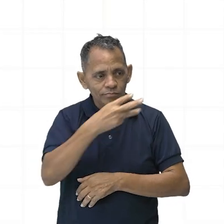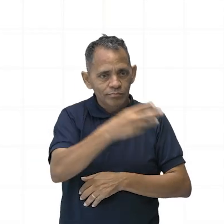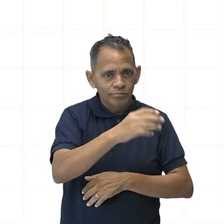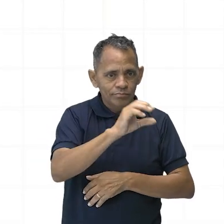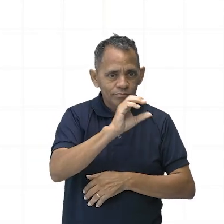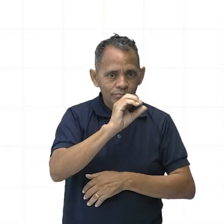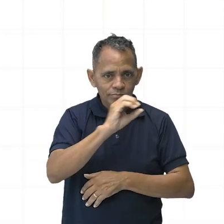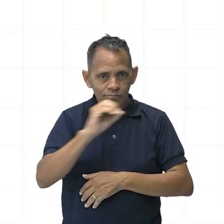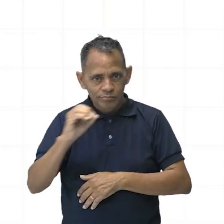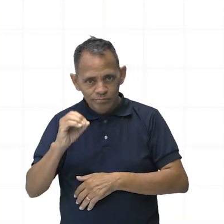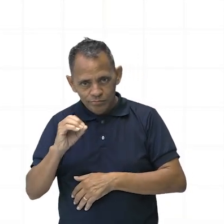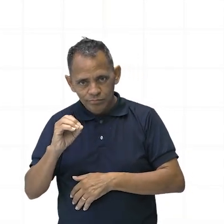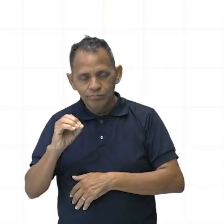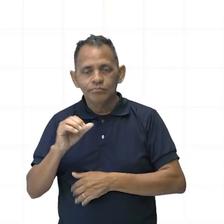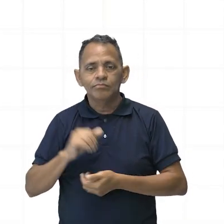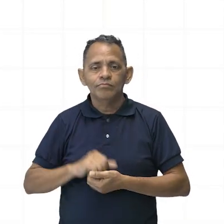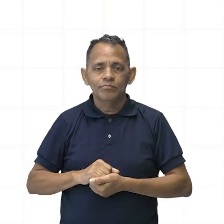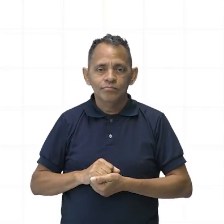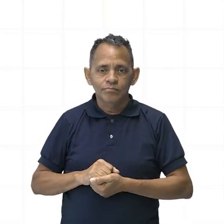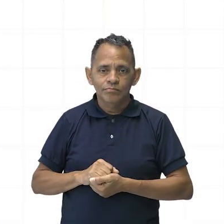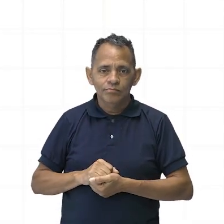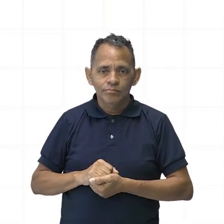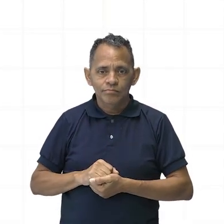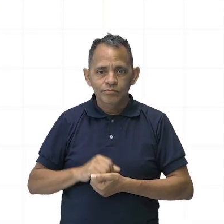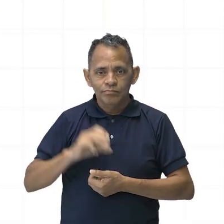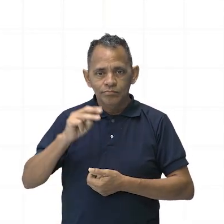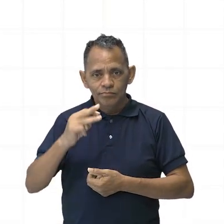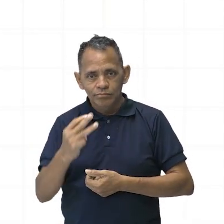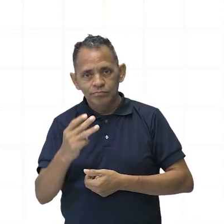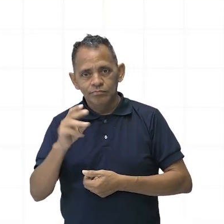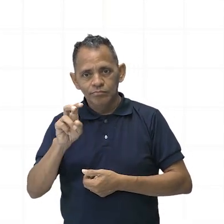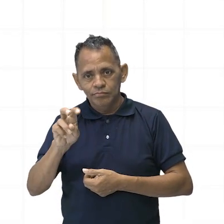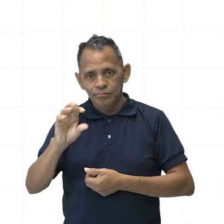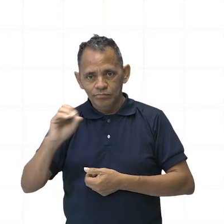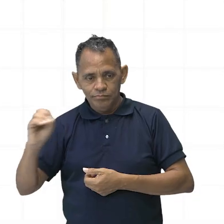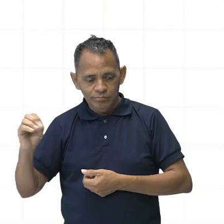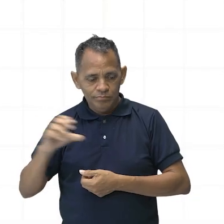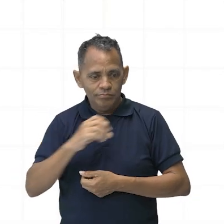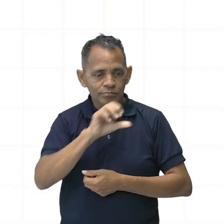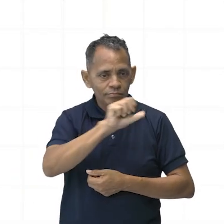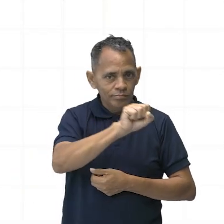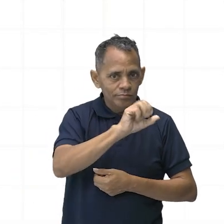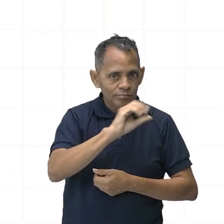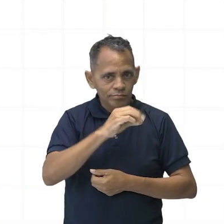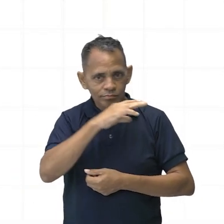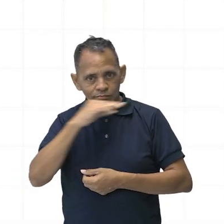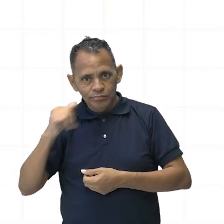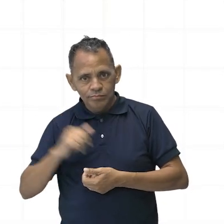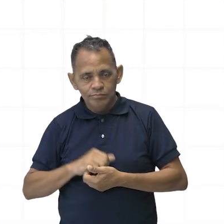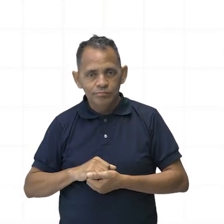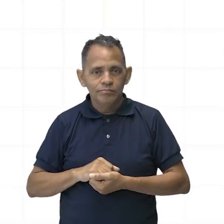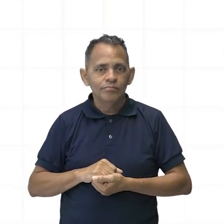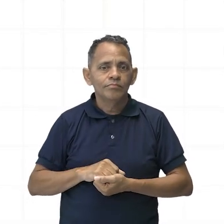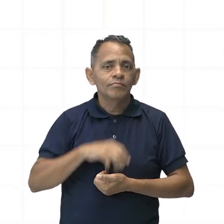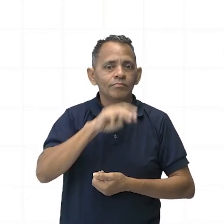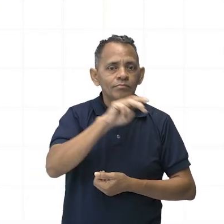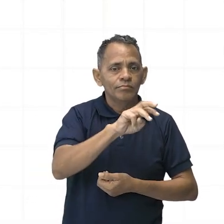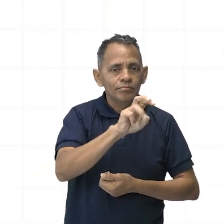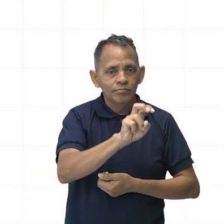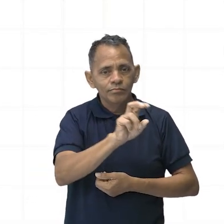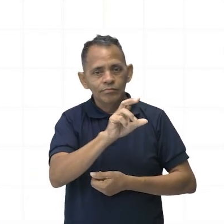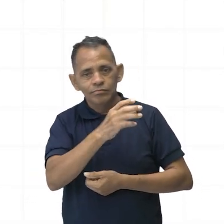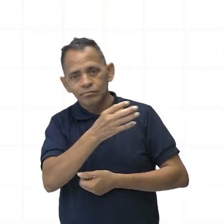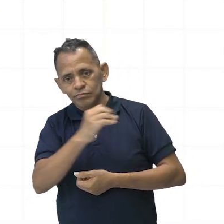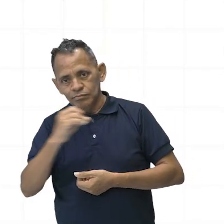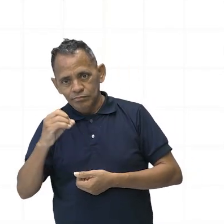65. Entre 3.000 gramas e 3.500, 80. Entre